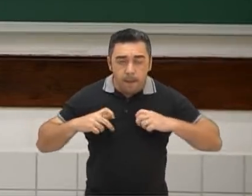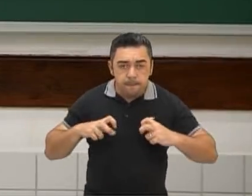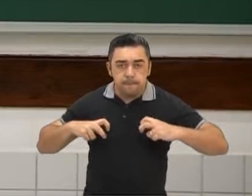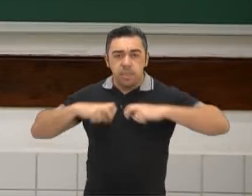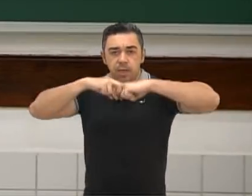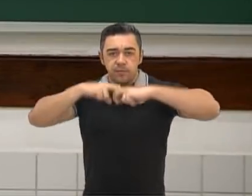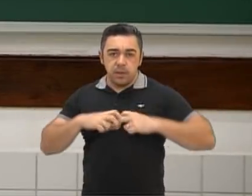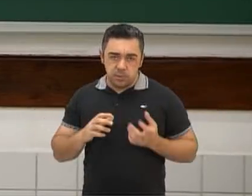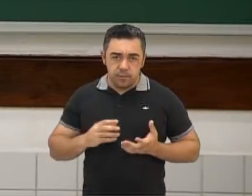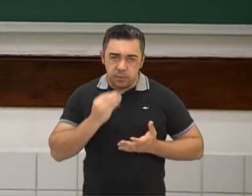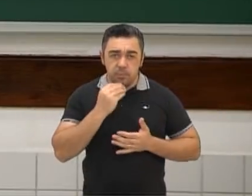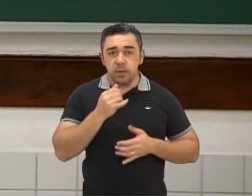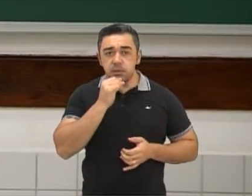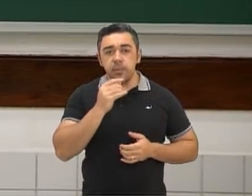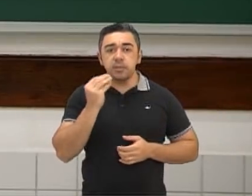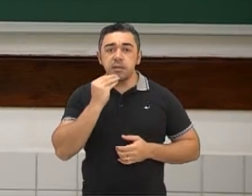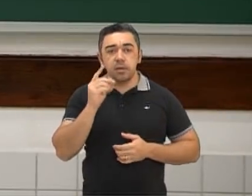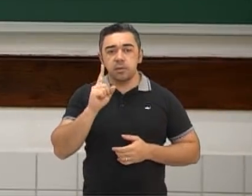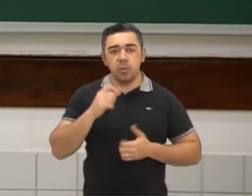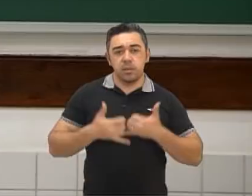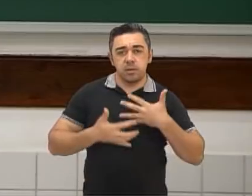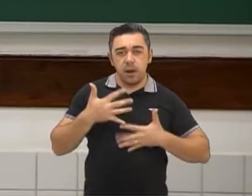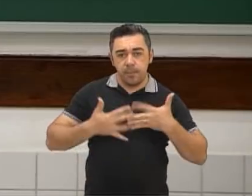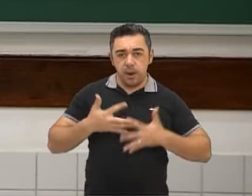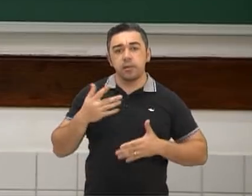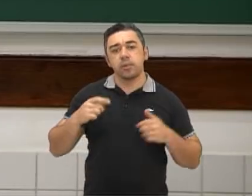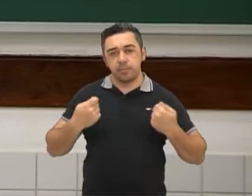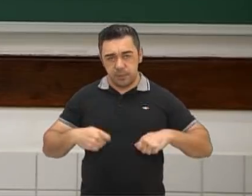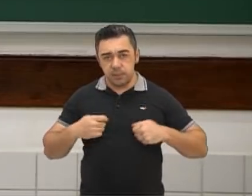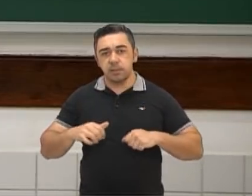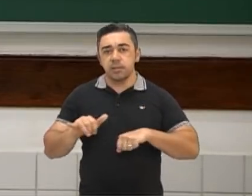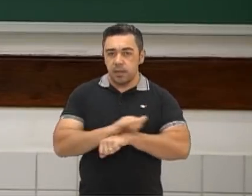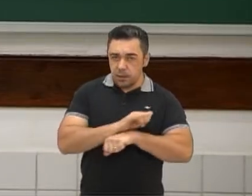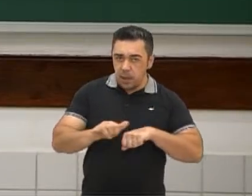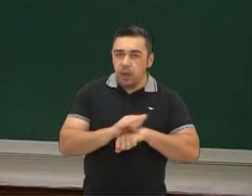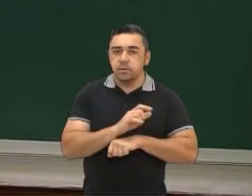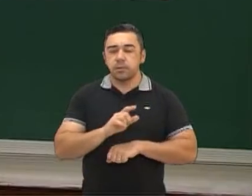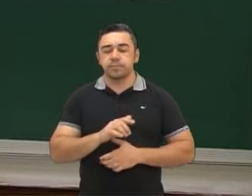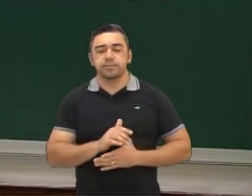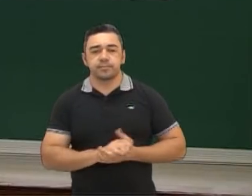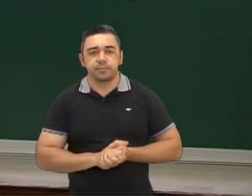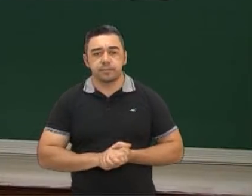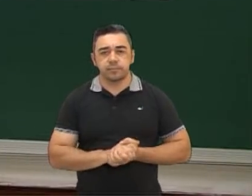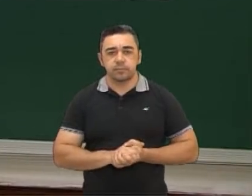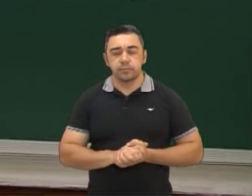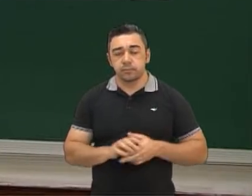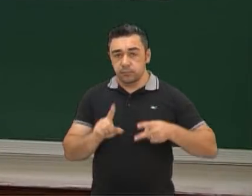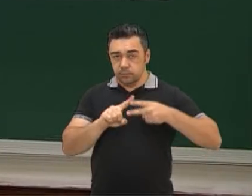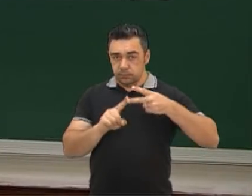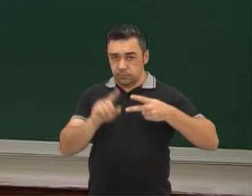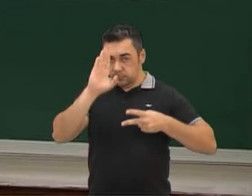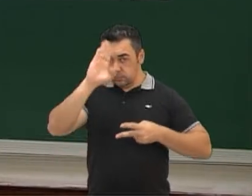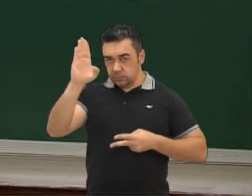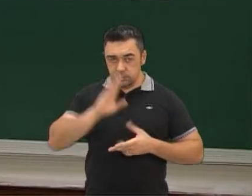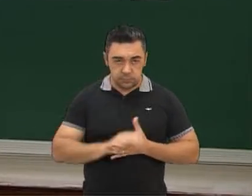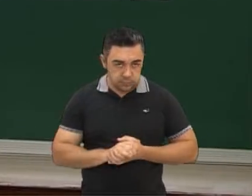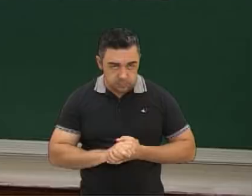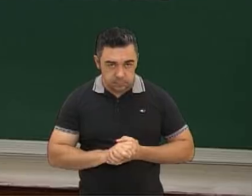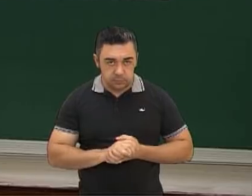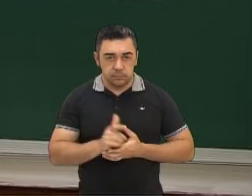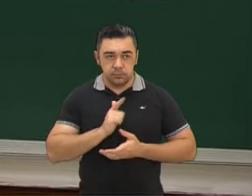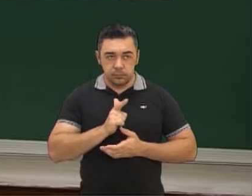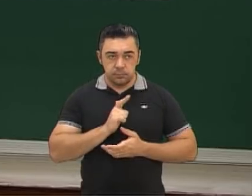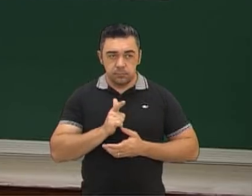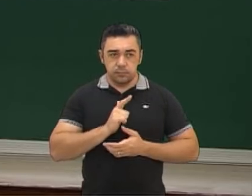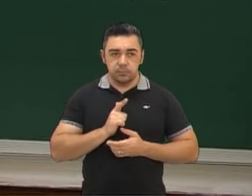equipe. Então, a disciplina tática é muito importante. São duas modalidades principais, o